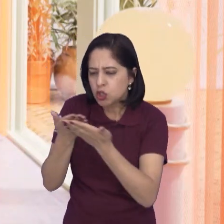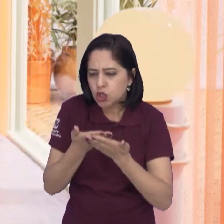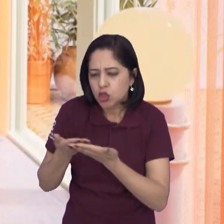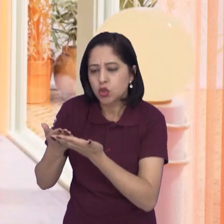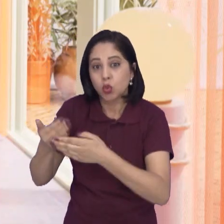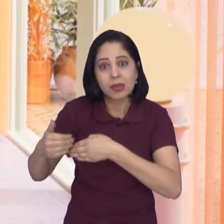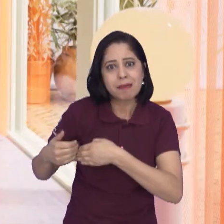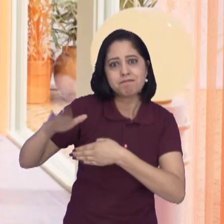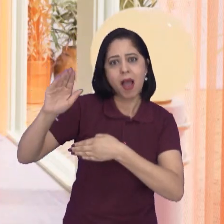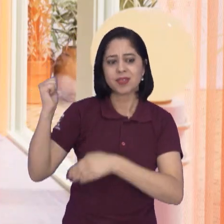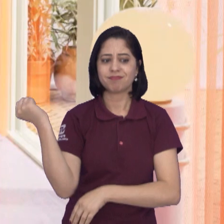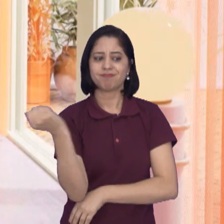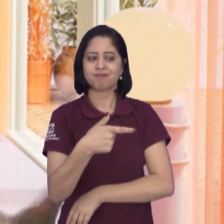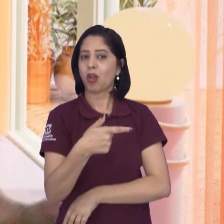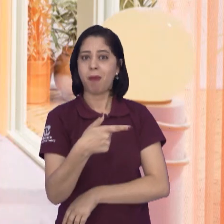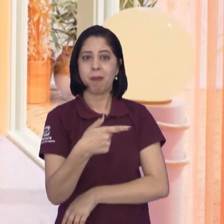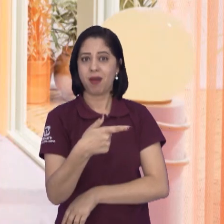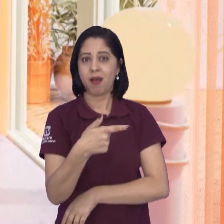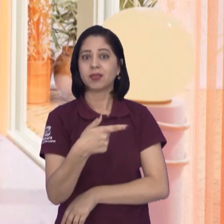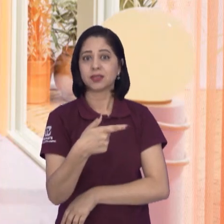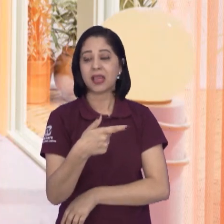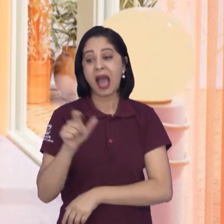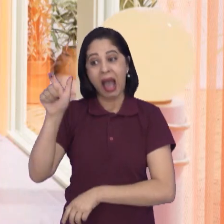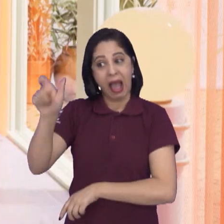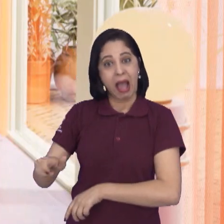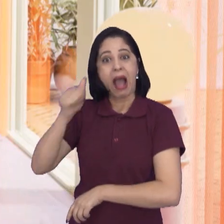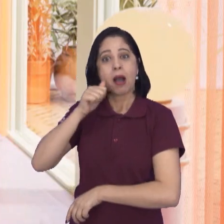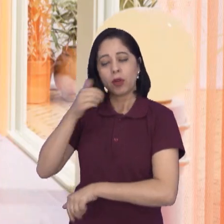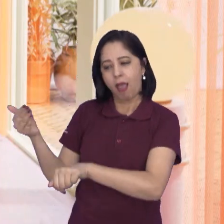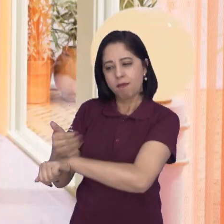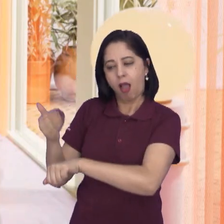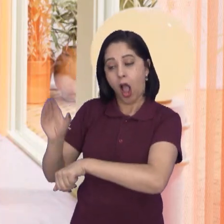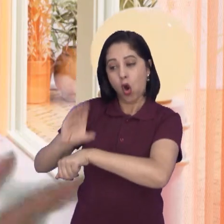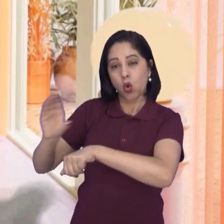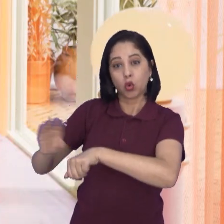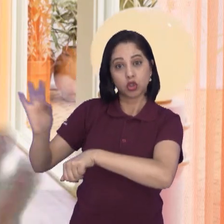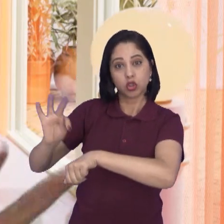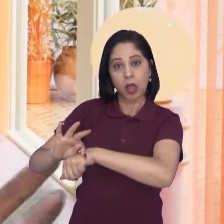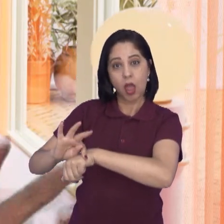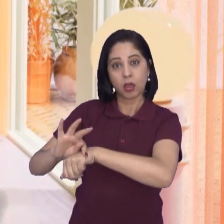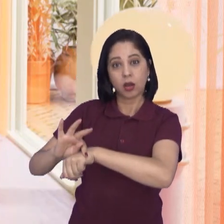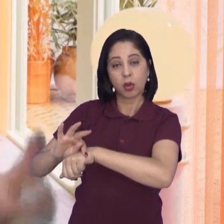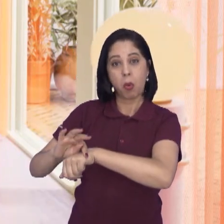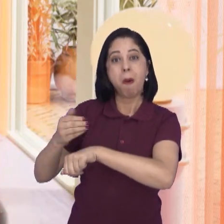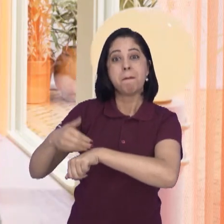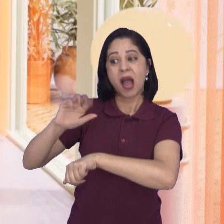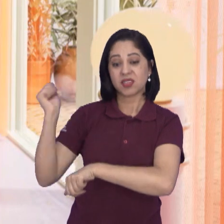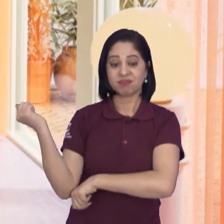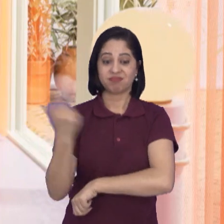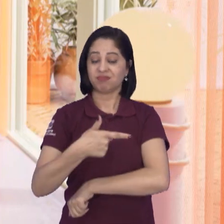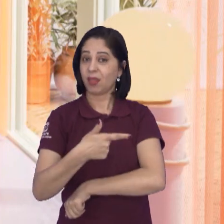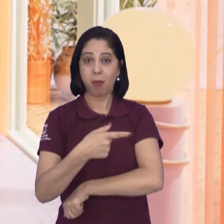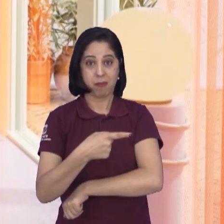mais especializações e cursos profissionalizantes perante aos homens, tá? Considerando aí paralelo, né?